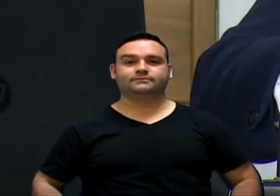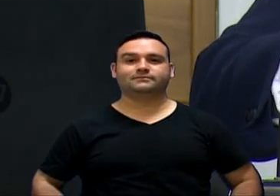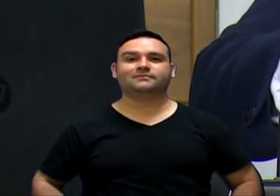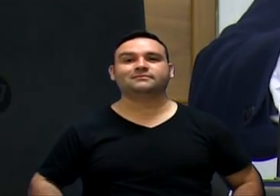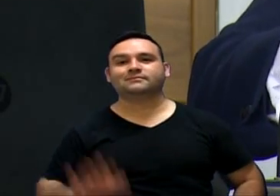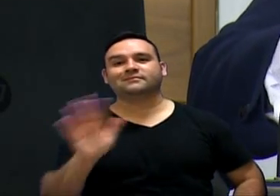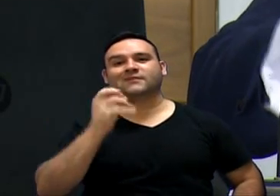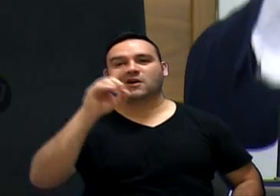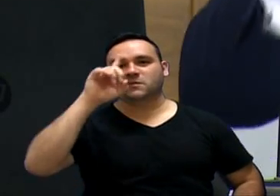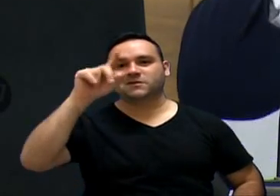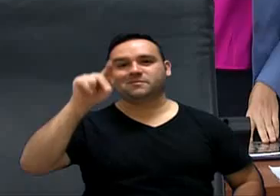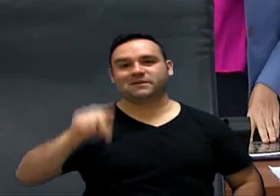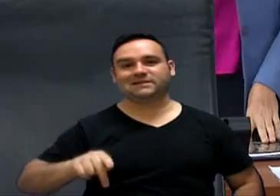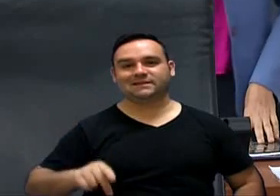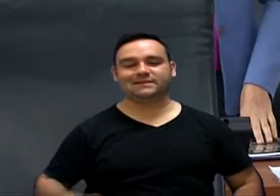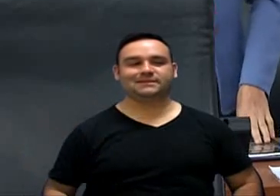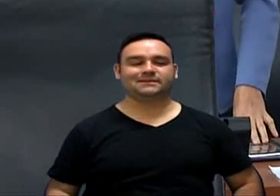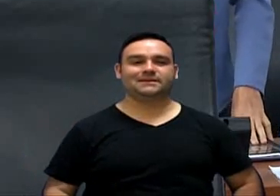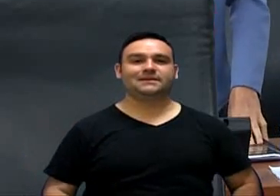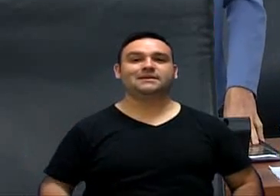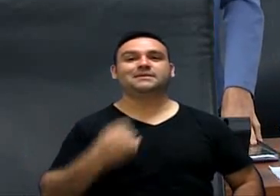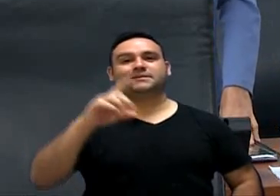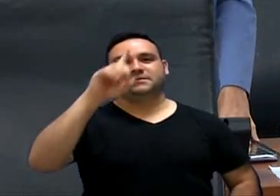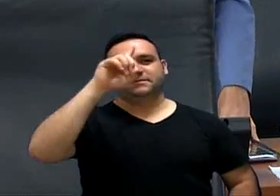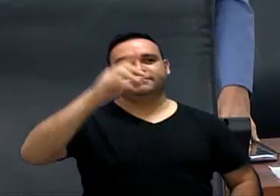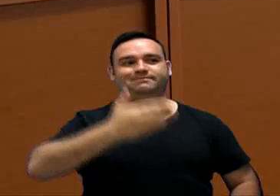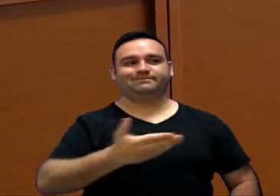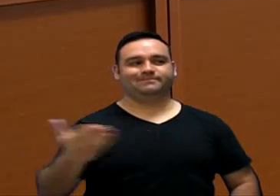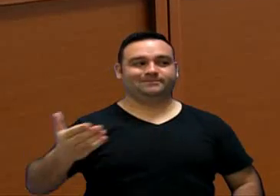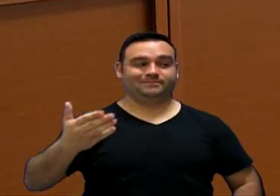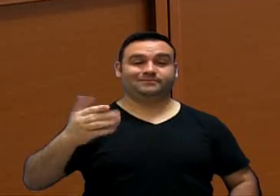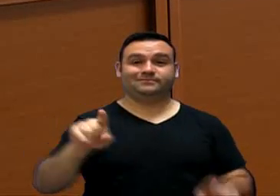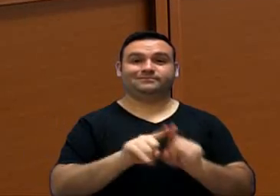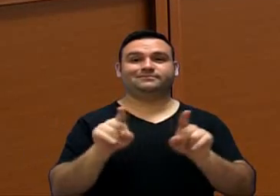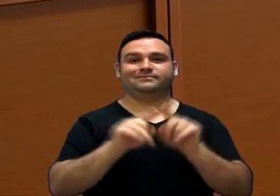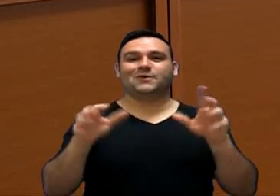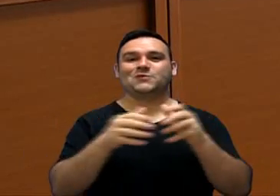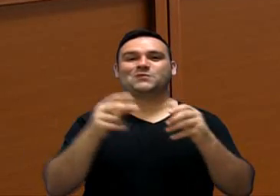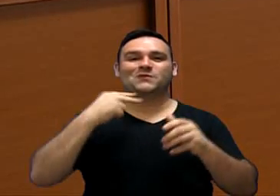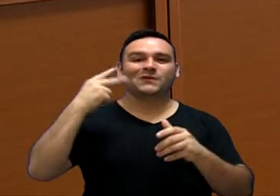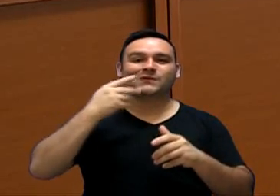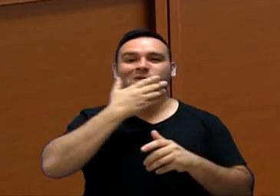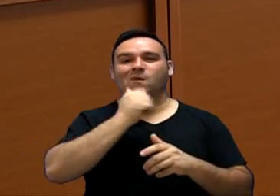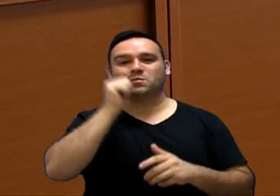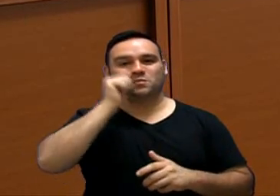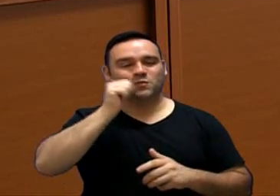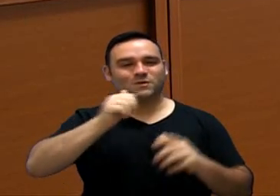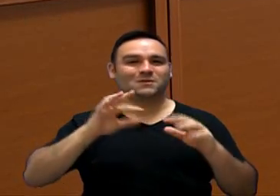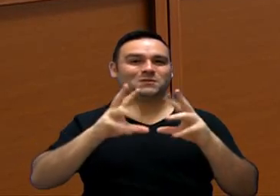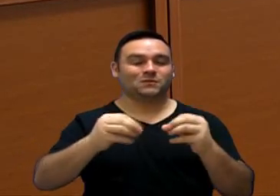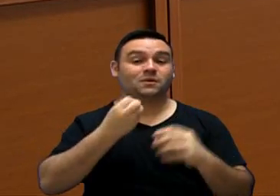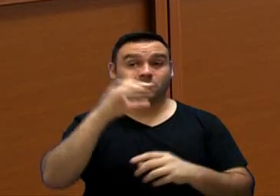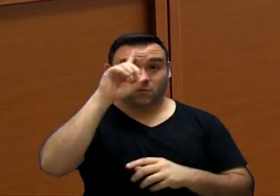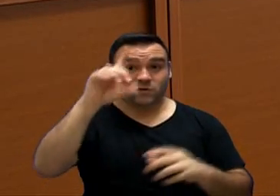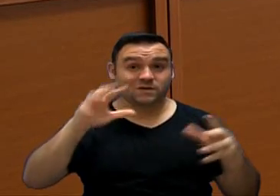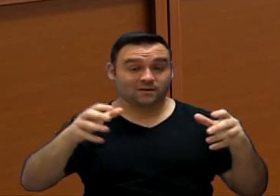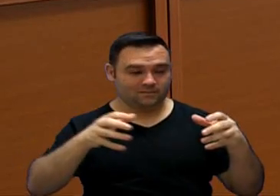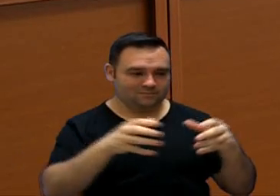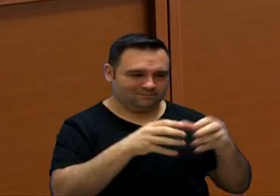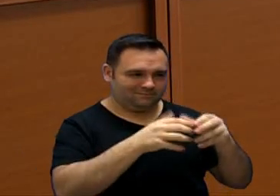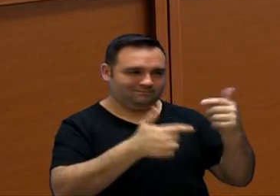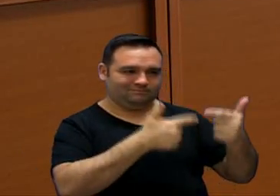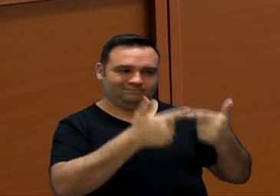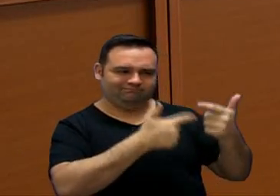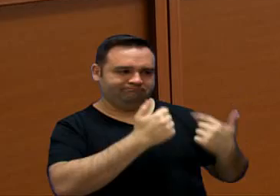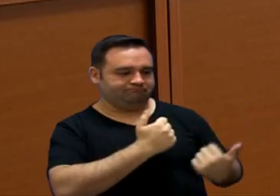Bom dia, senhor presidente. Bom dia, senhor presidente. Bom dia, senhores vereadores, vereadoras. Meu bom dia a toda a equipe que